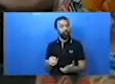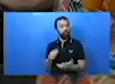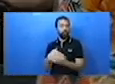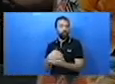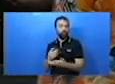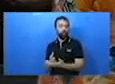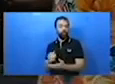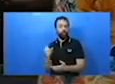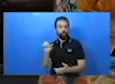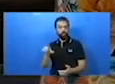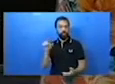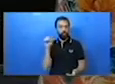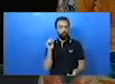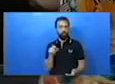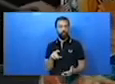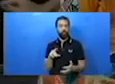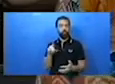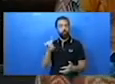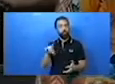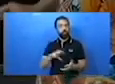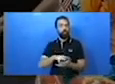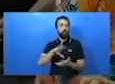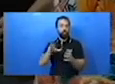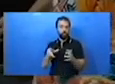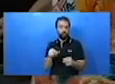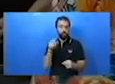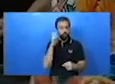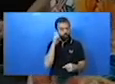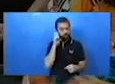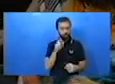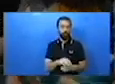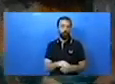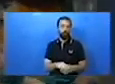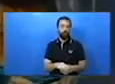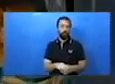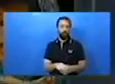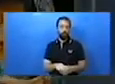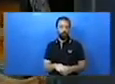parte do meu todo é uma parte de quanto? E a fração?